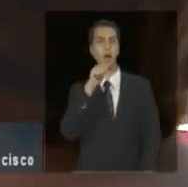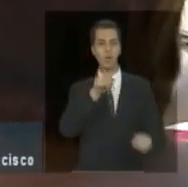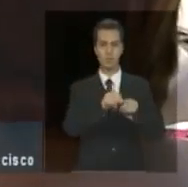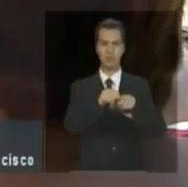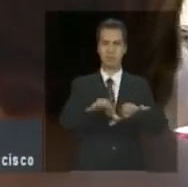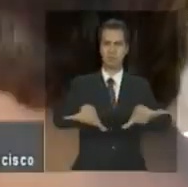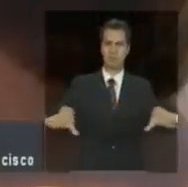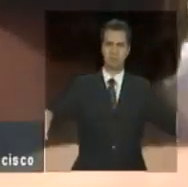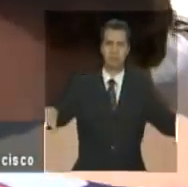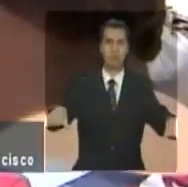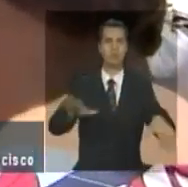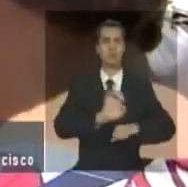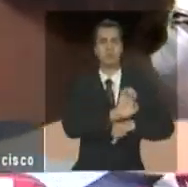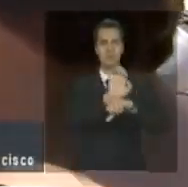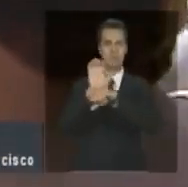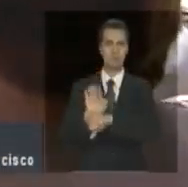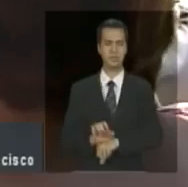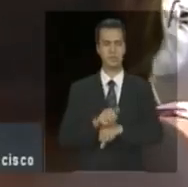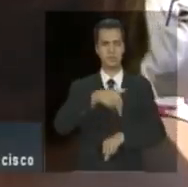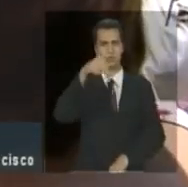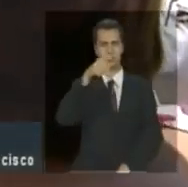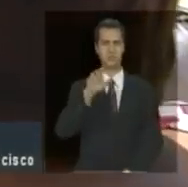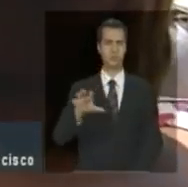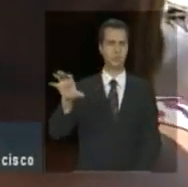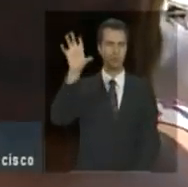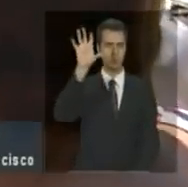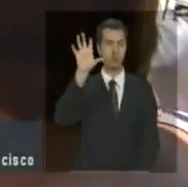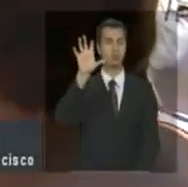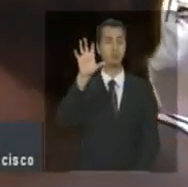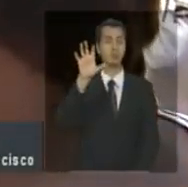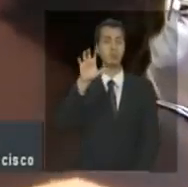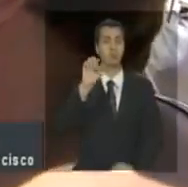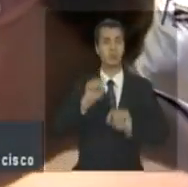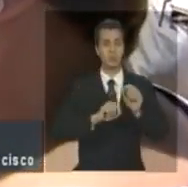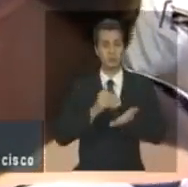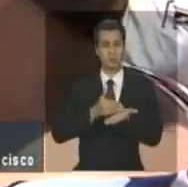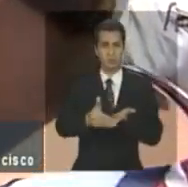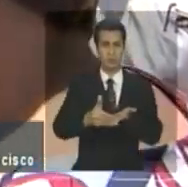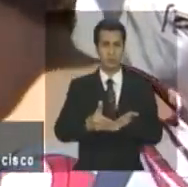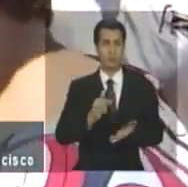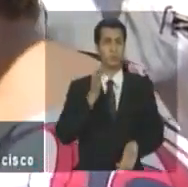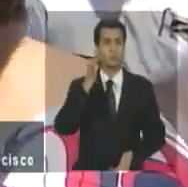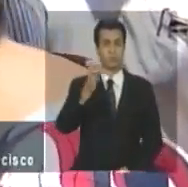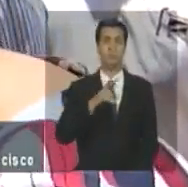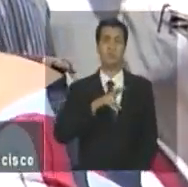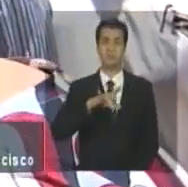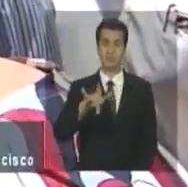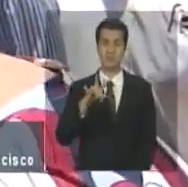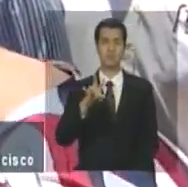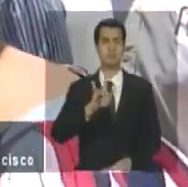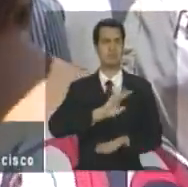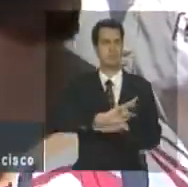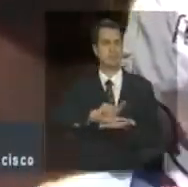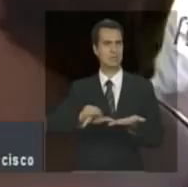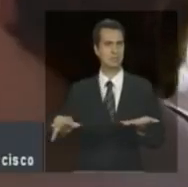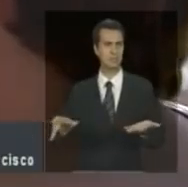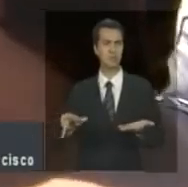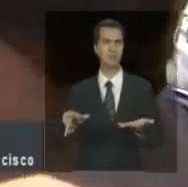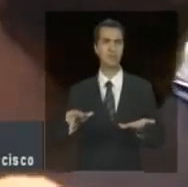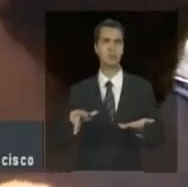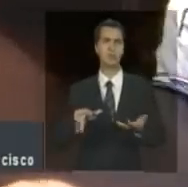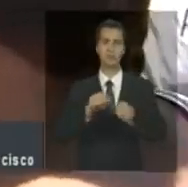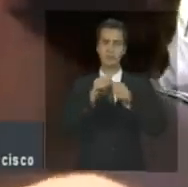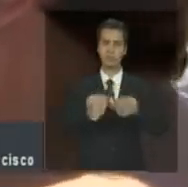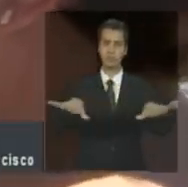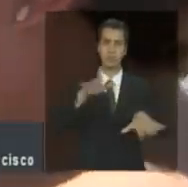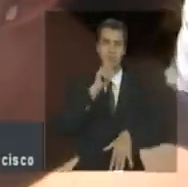Nordeste, e é um início, porque daqui para frente isso vai gerar uma porção de outras interligações. Se